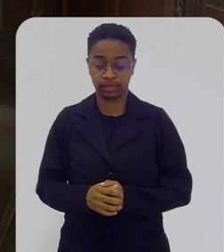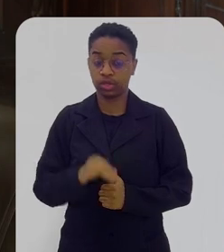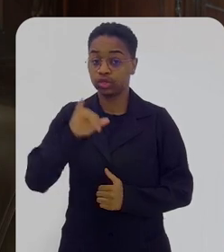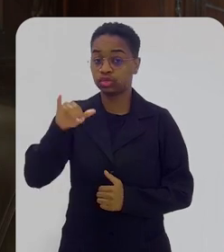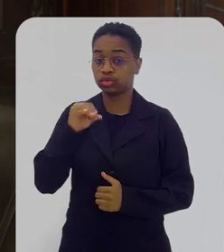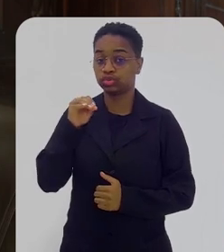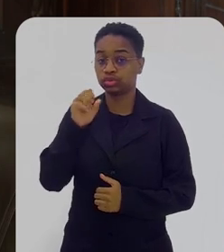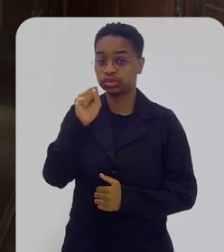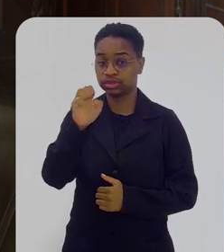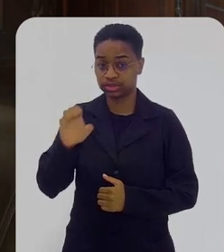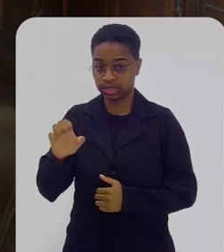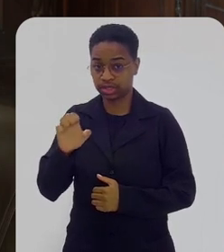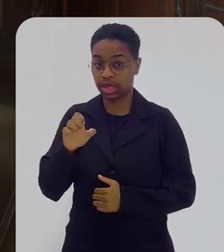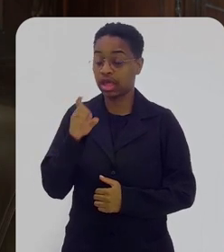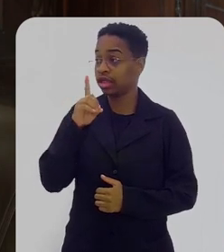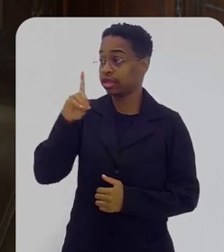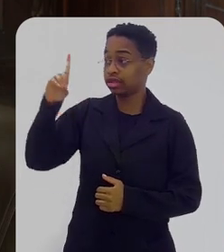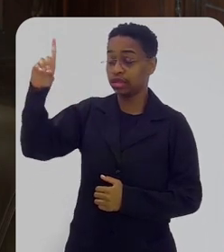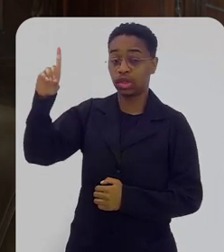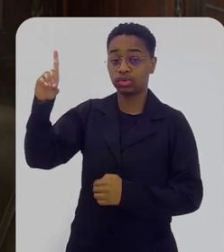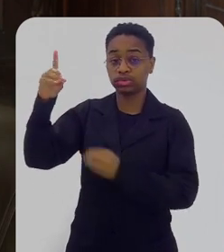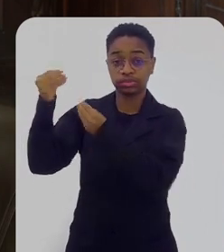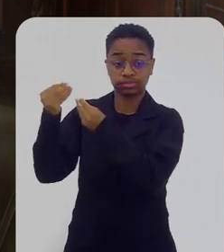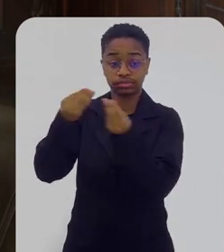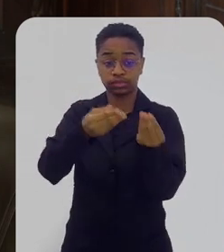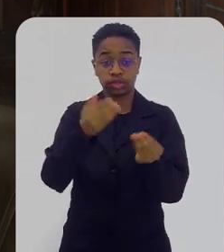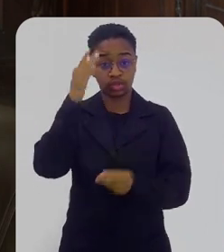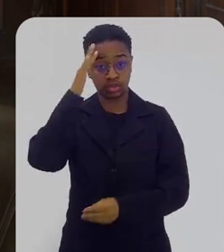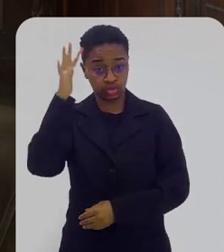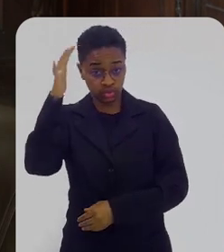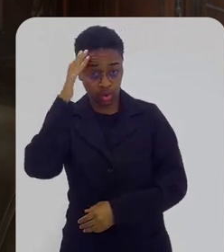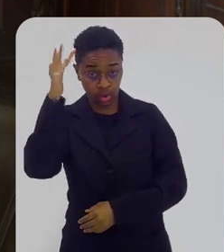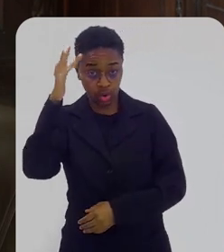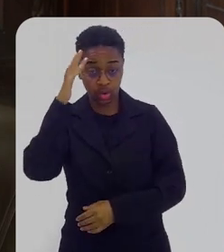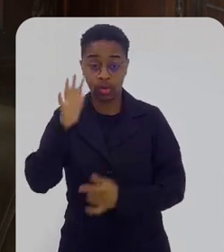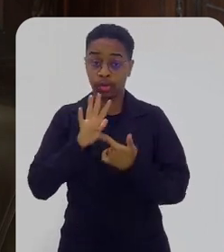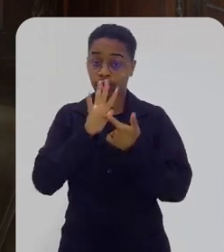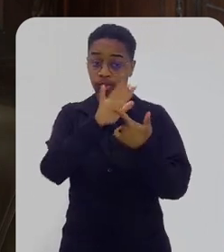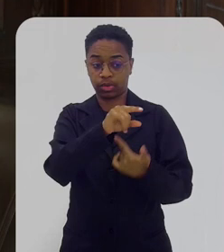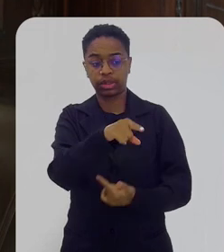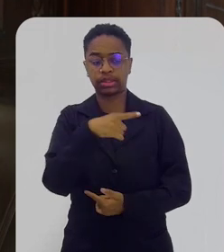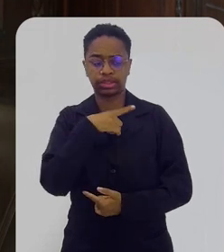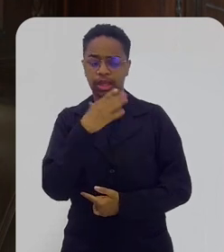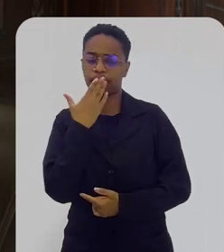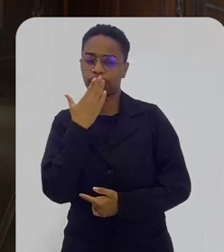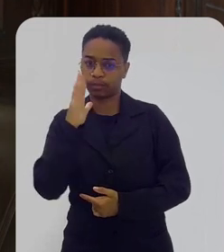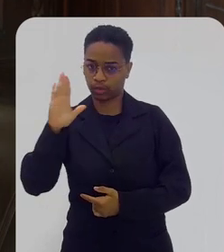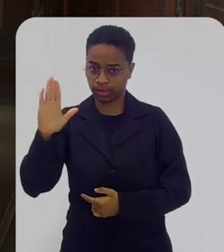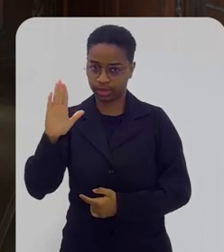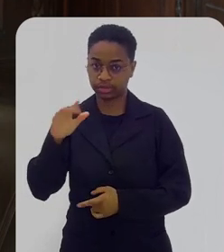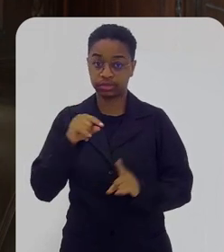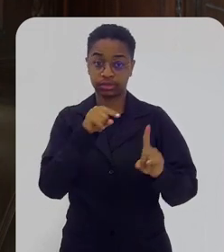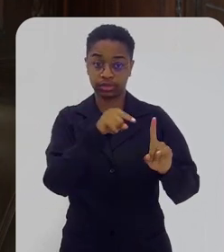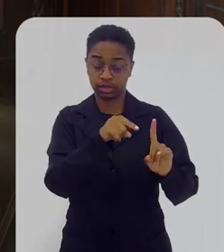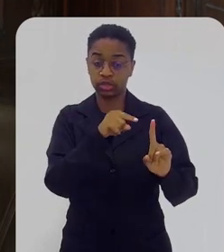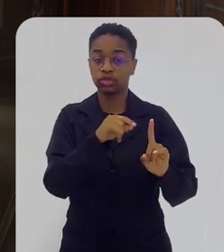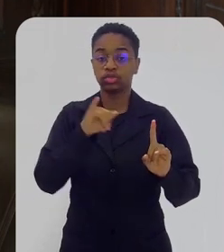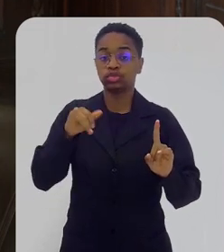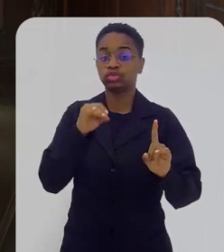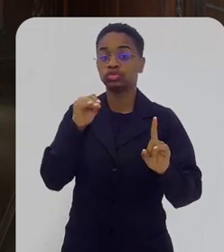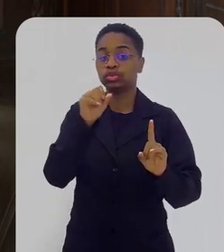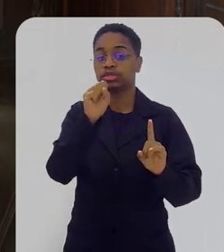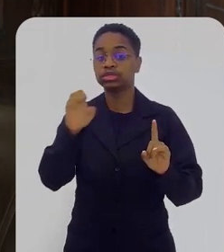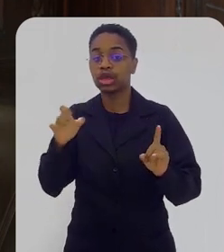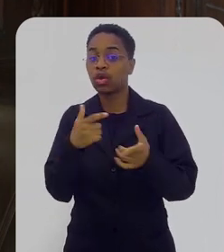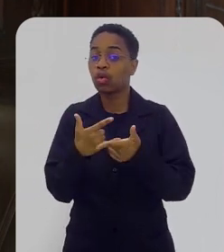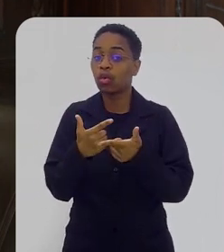José. Deus faz com que José tenha sonhos. Diz a José que ele é uma promessa. E ele então começa